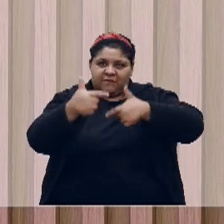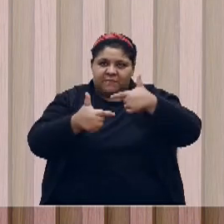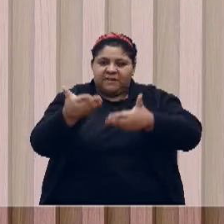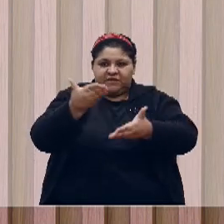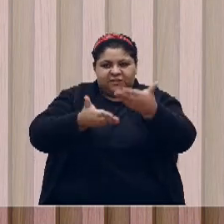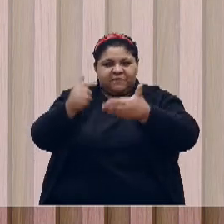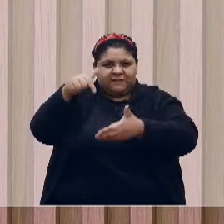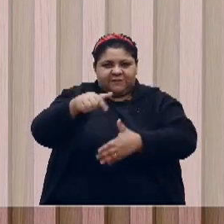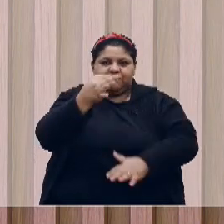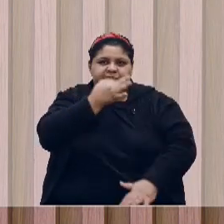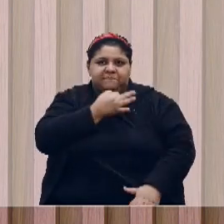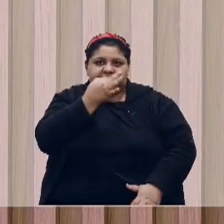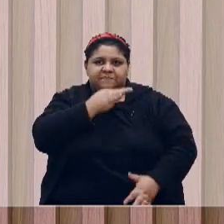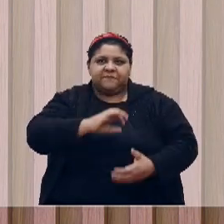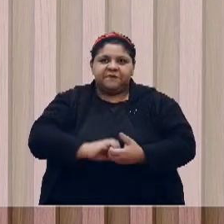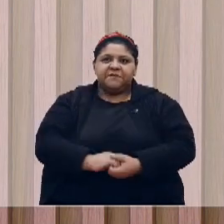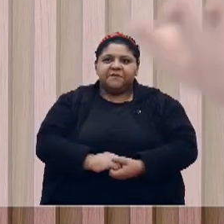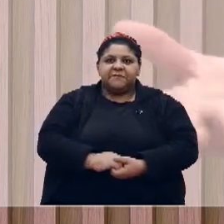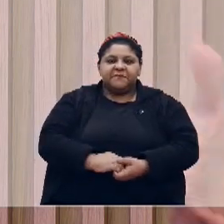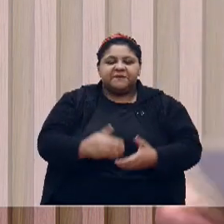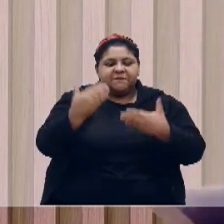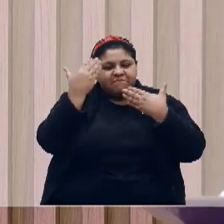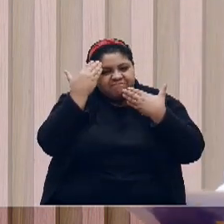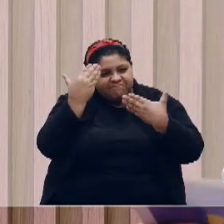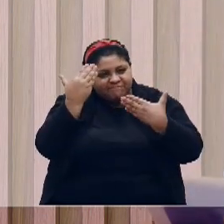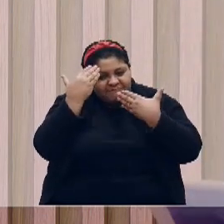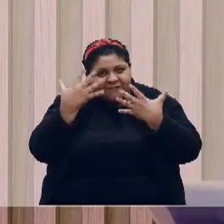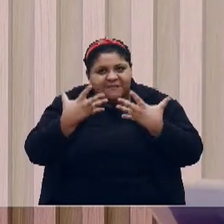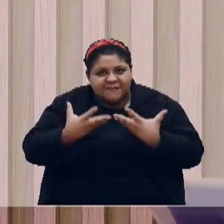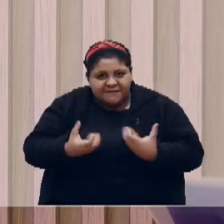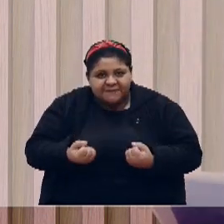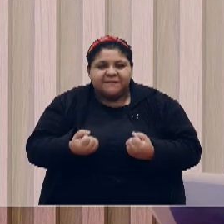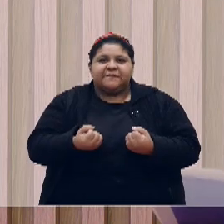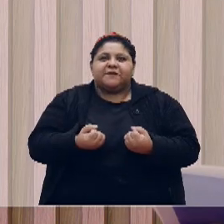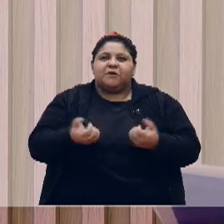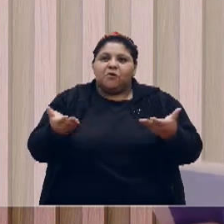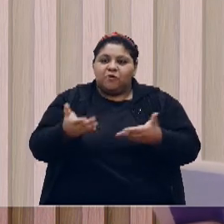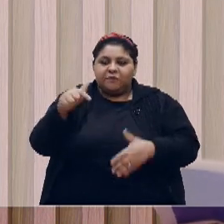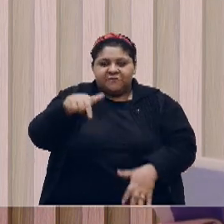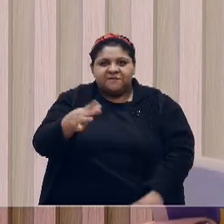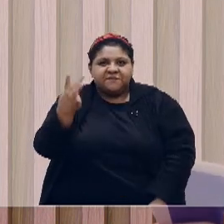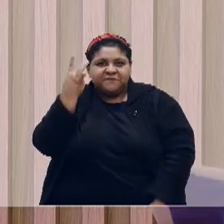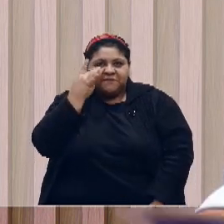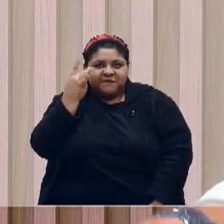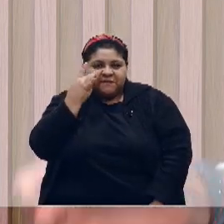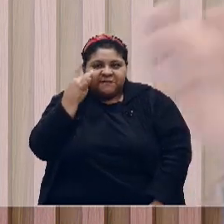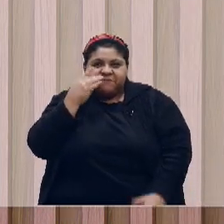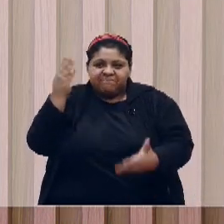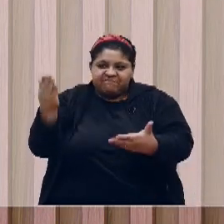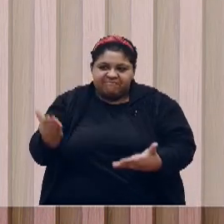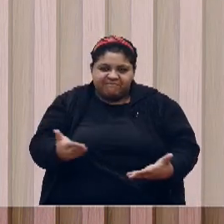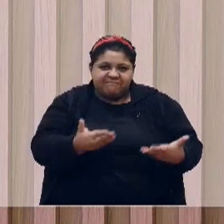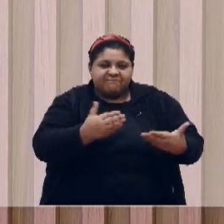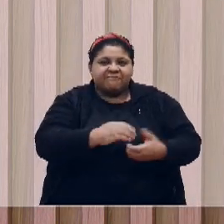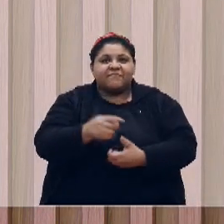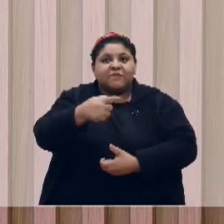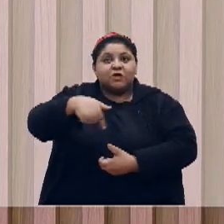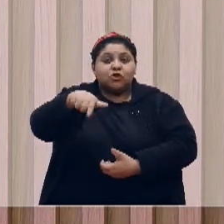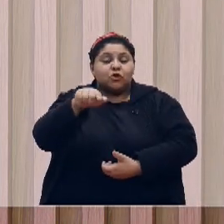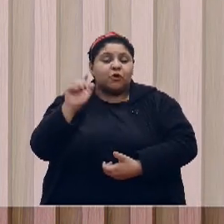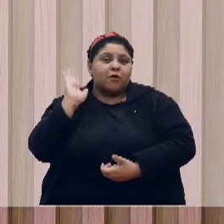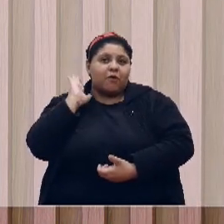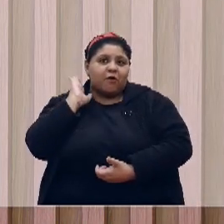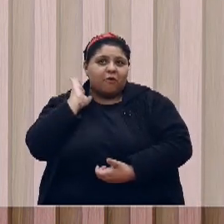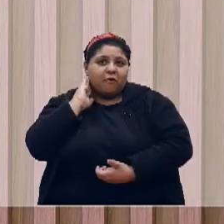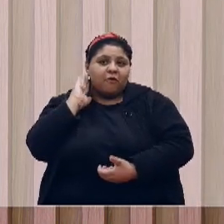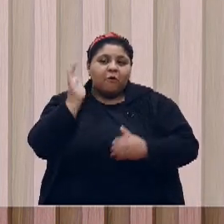urgência. Meninas, obrigada por terem aceito os convites, por estarem aqui no Entre Elas, bem-vindas. E o nosso papo hoje é